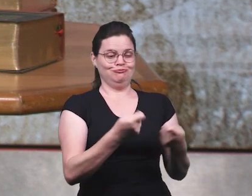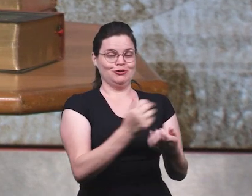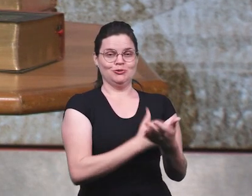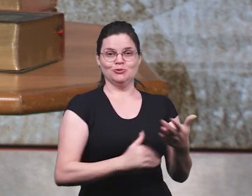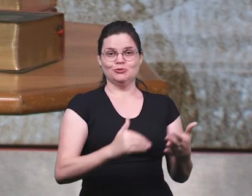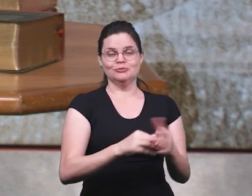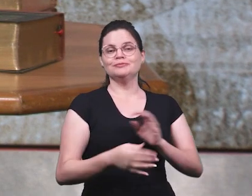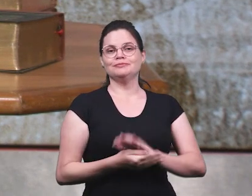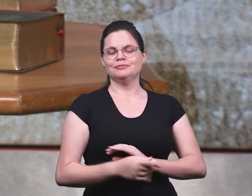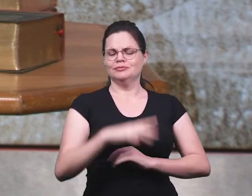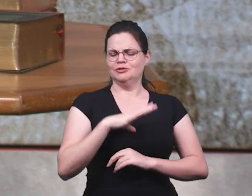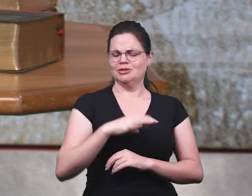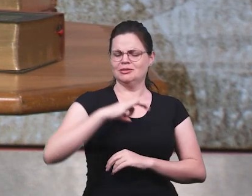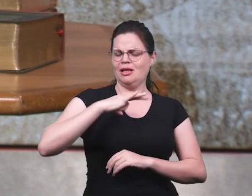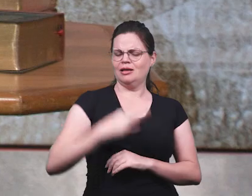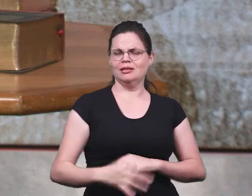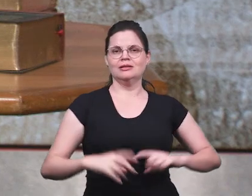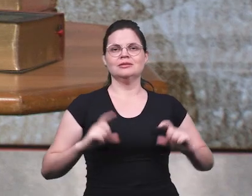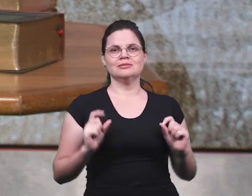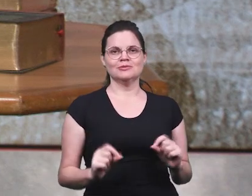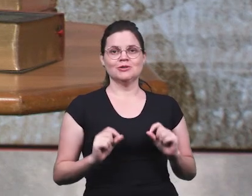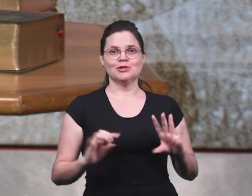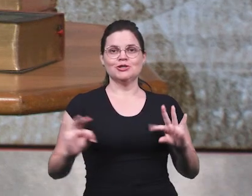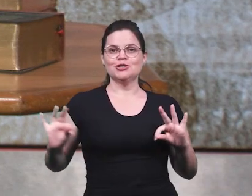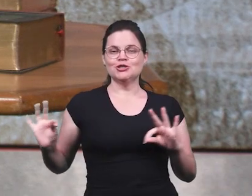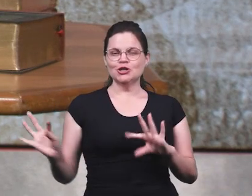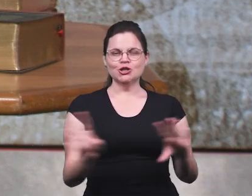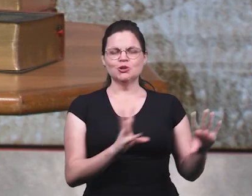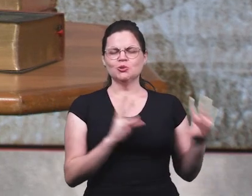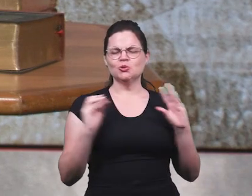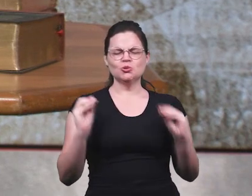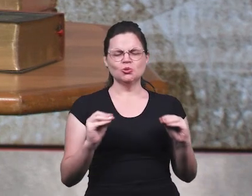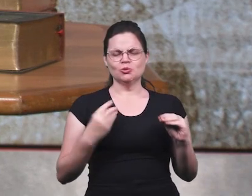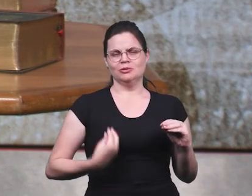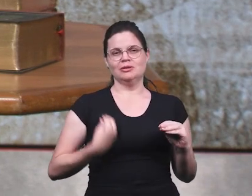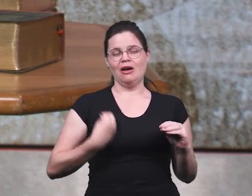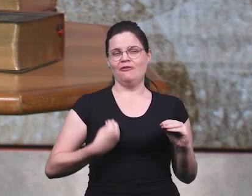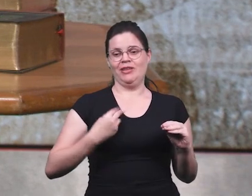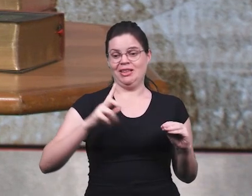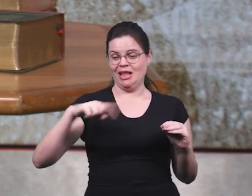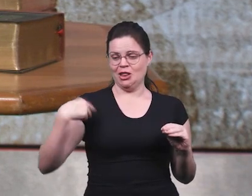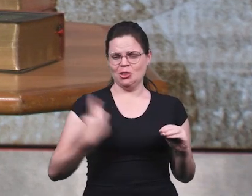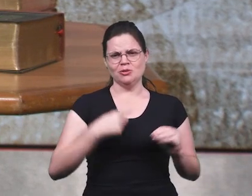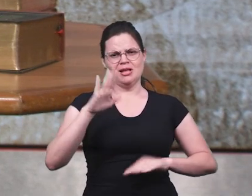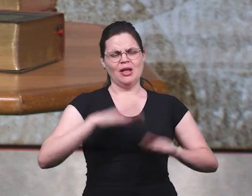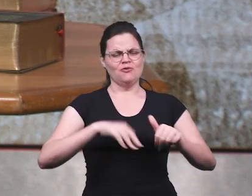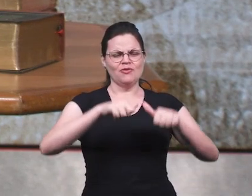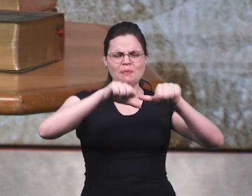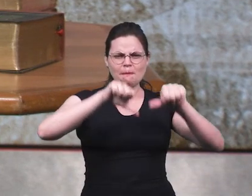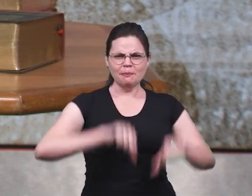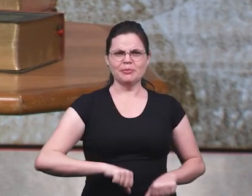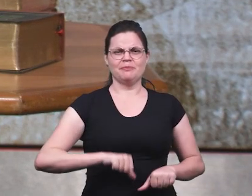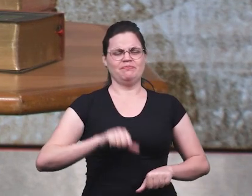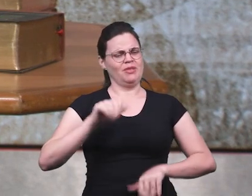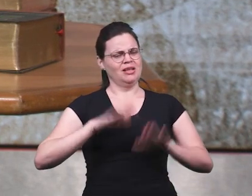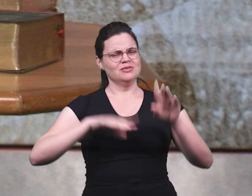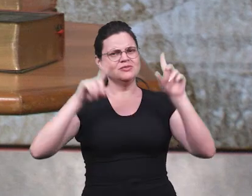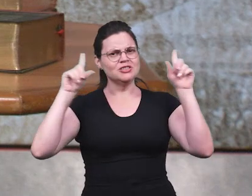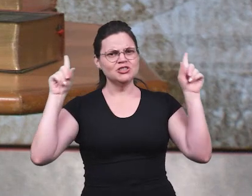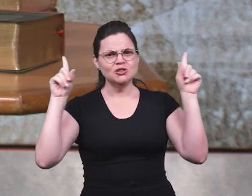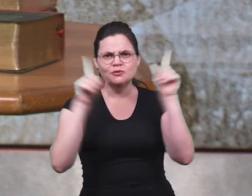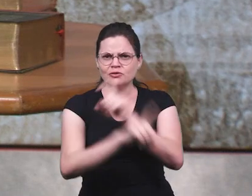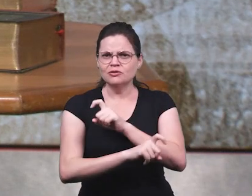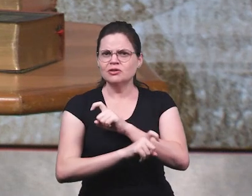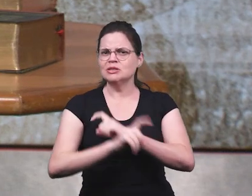a certeza de que em quaisquer circunstâncias, por pior que seja, por piores que elas